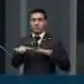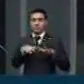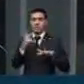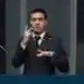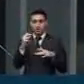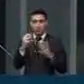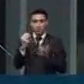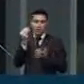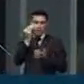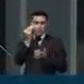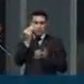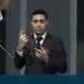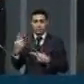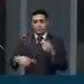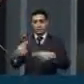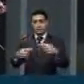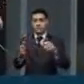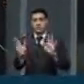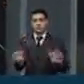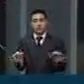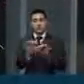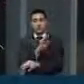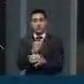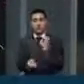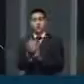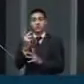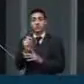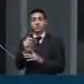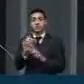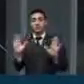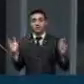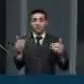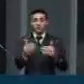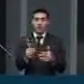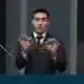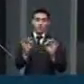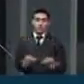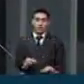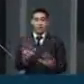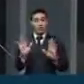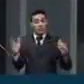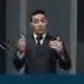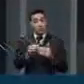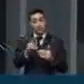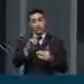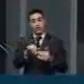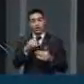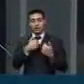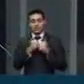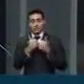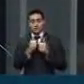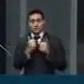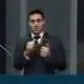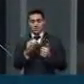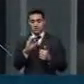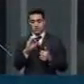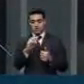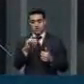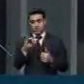a construção desse debate. De lá já foi estabelecido um grande fórum. Esse fórum que vai tratar o transporte público de coletivo